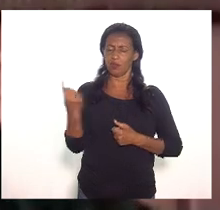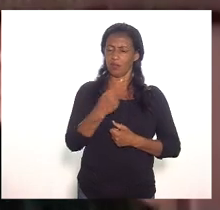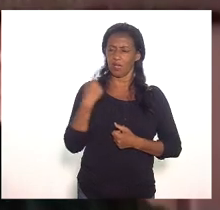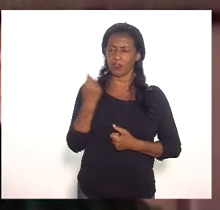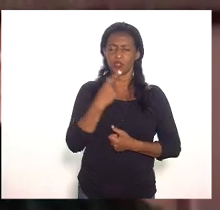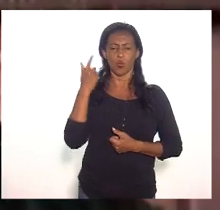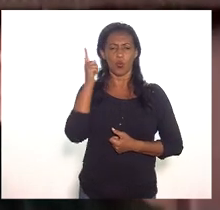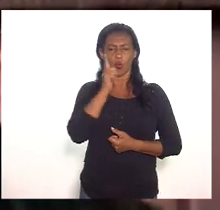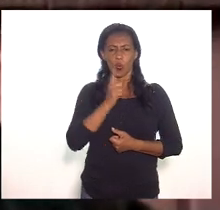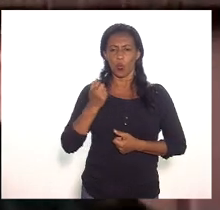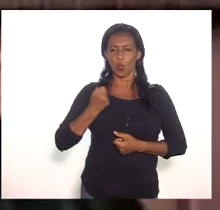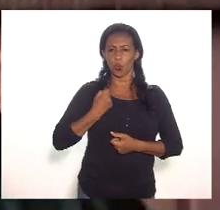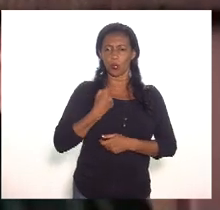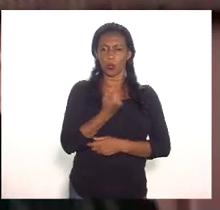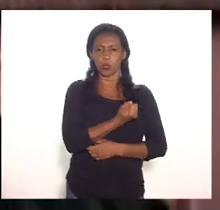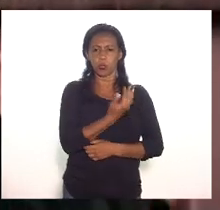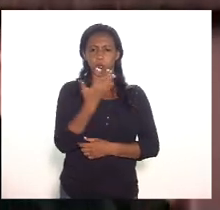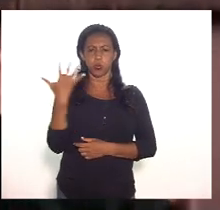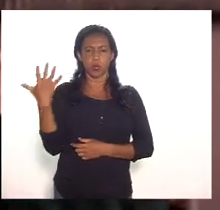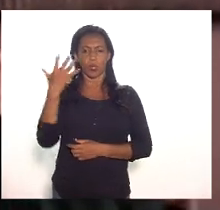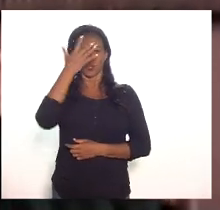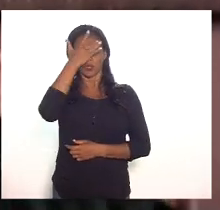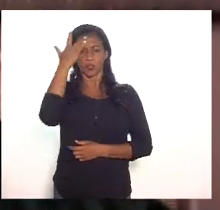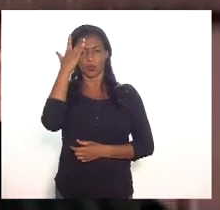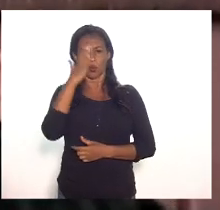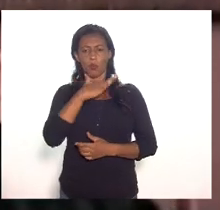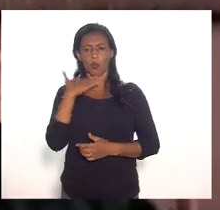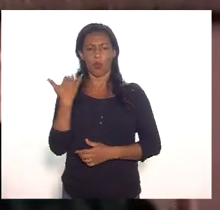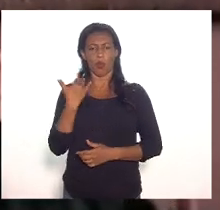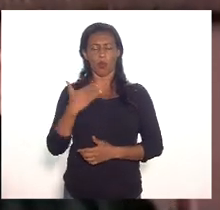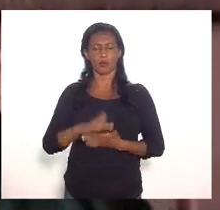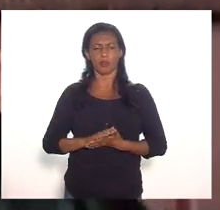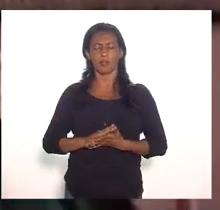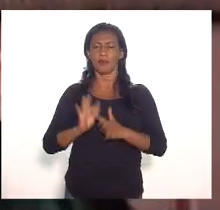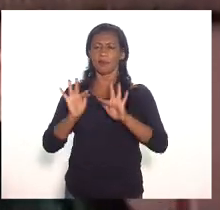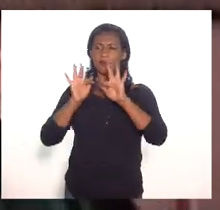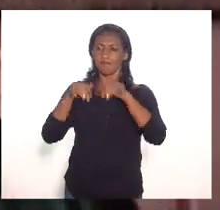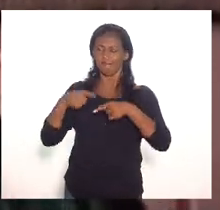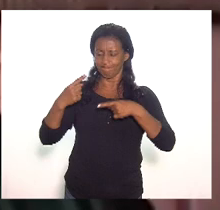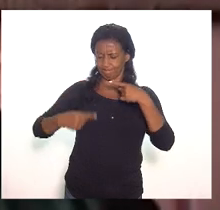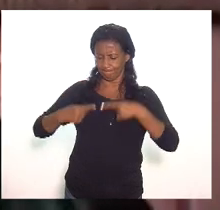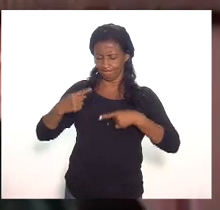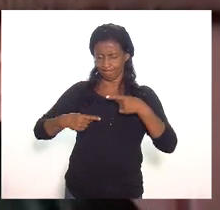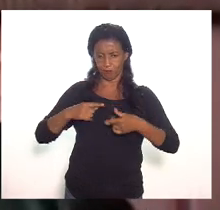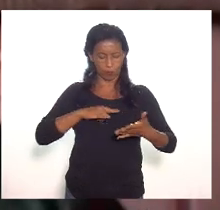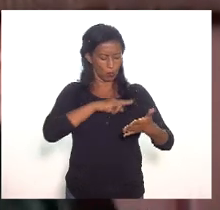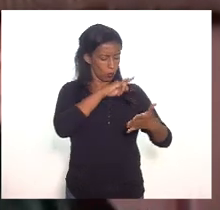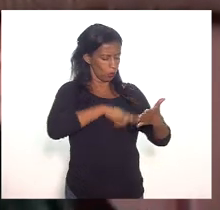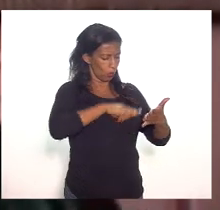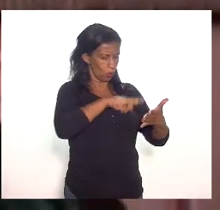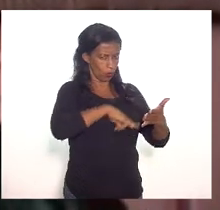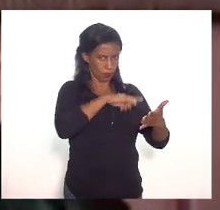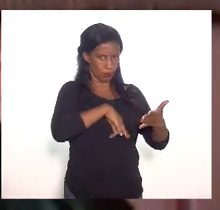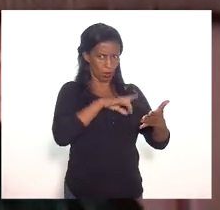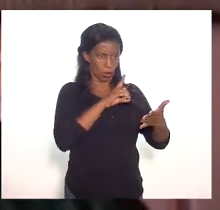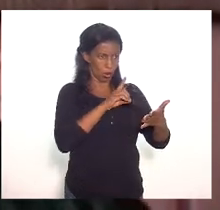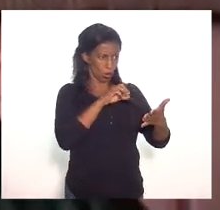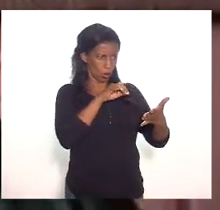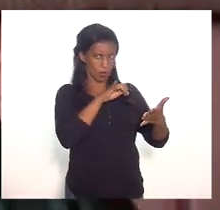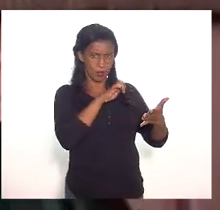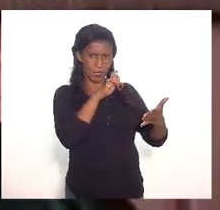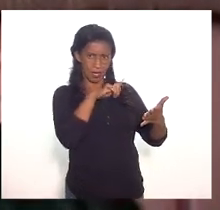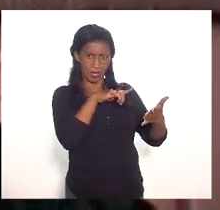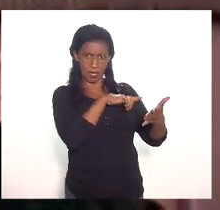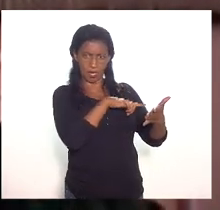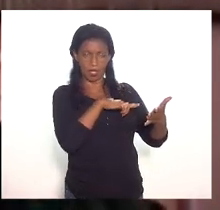com números tão dramáticos. E para finalizar a minha discussão, presidente, o dossiê do lesbocídio, ou seja, a morte de mulheres